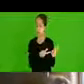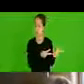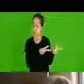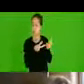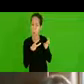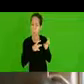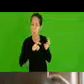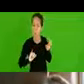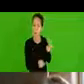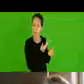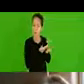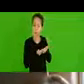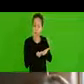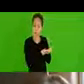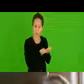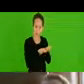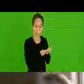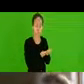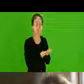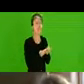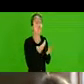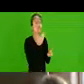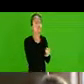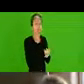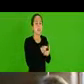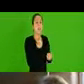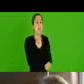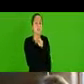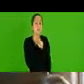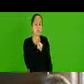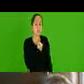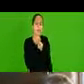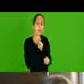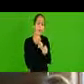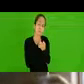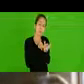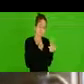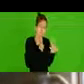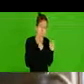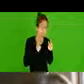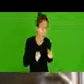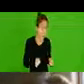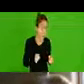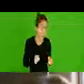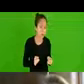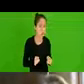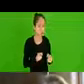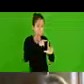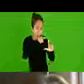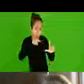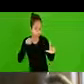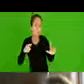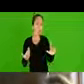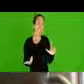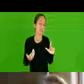estudos que envolvam quantidades, números, estatísticas,